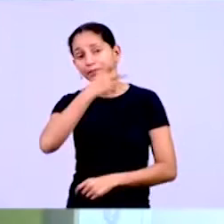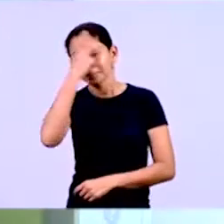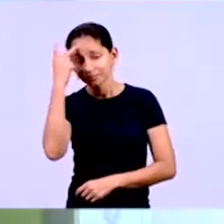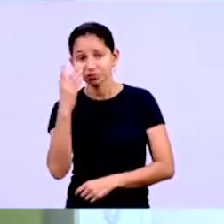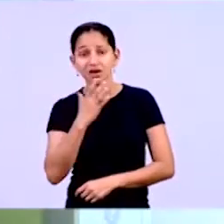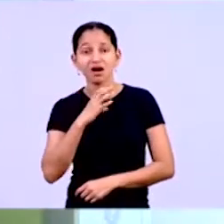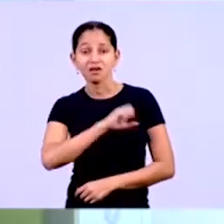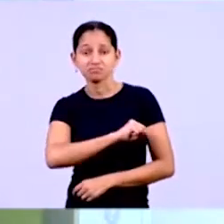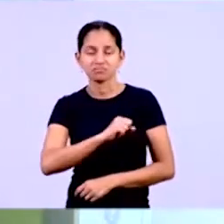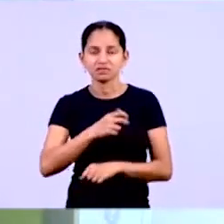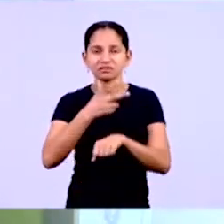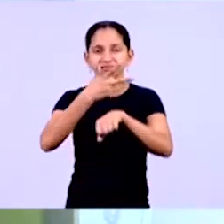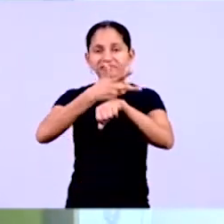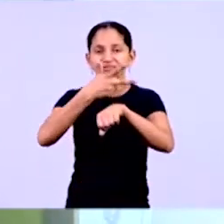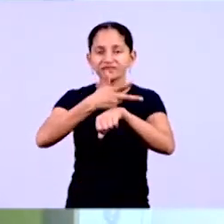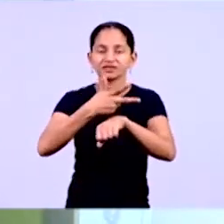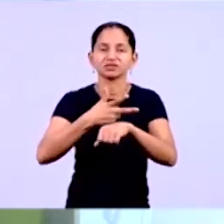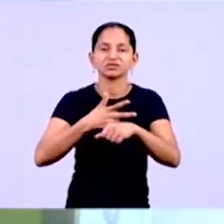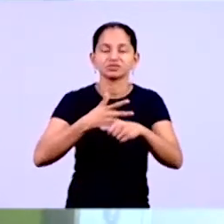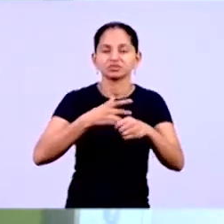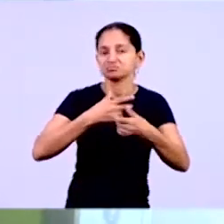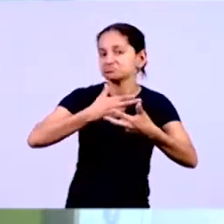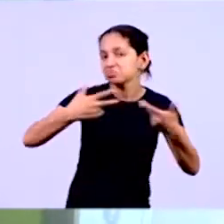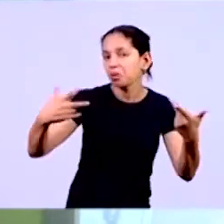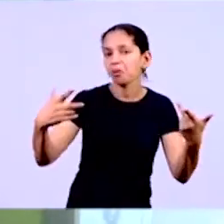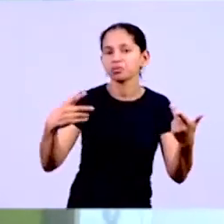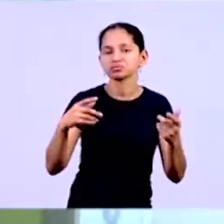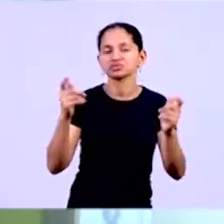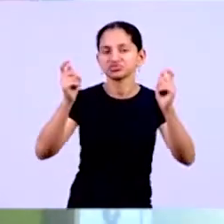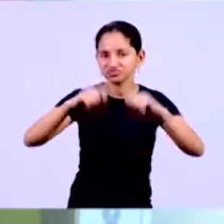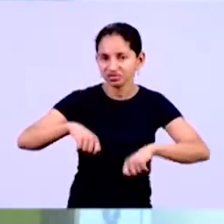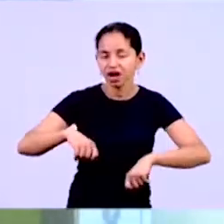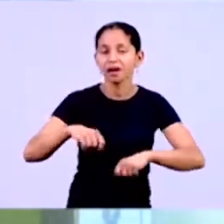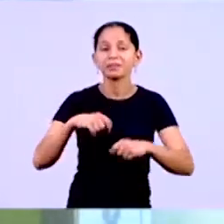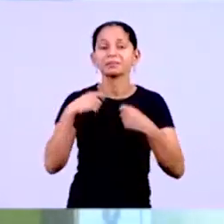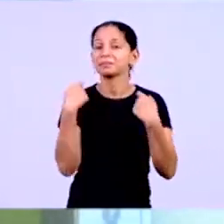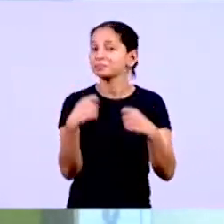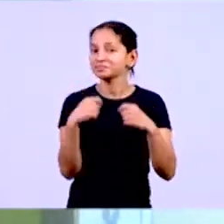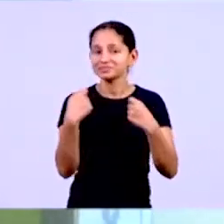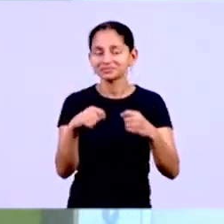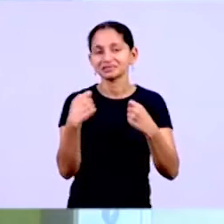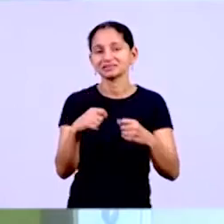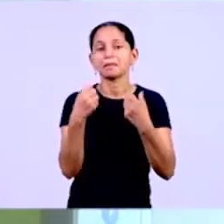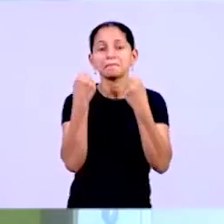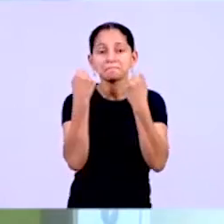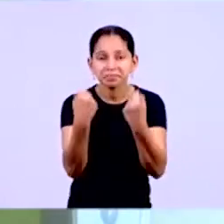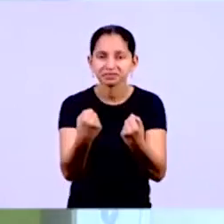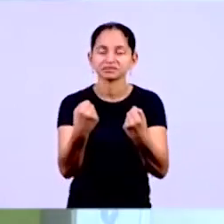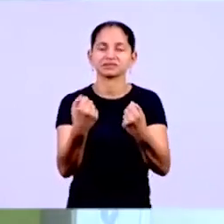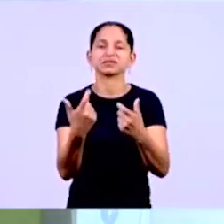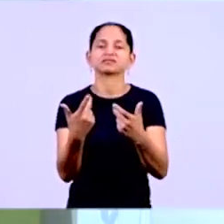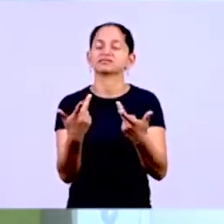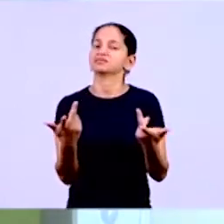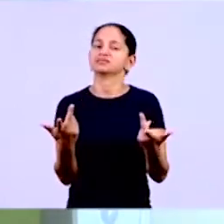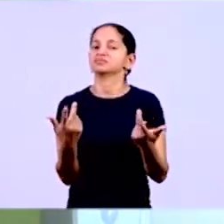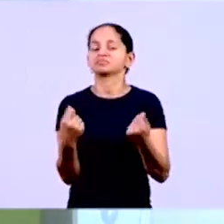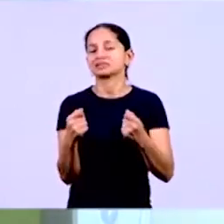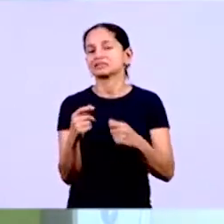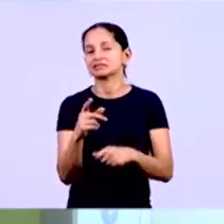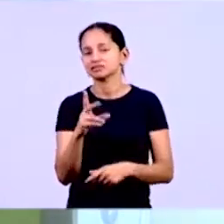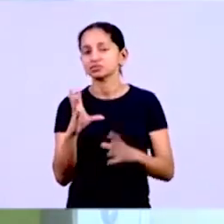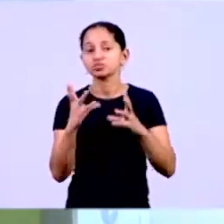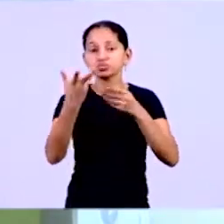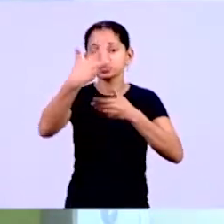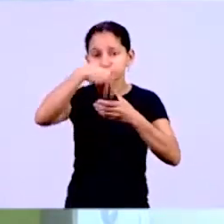com vídeo, com animação, com 3D. Isso aí requer muito processamento, então precisa de um computador com muito poder. Não é